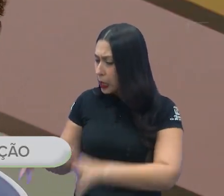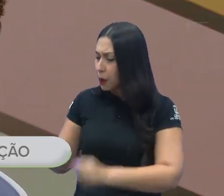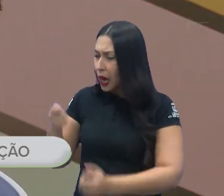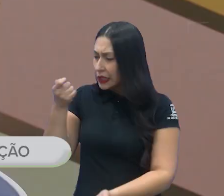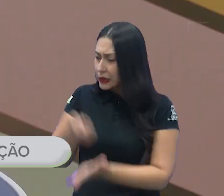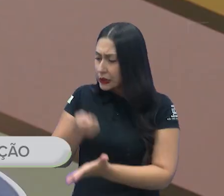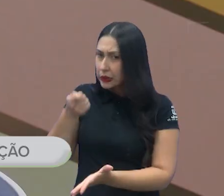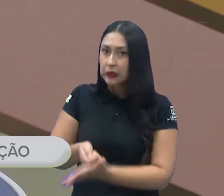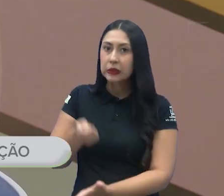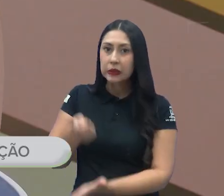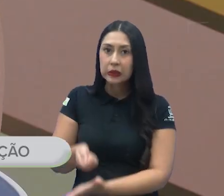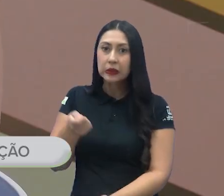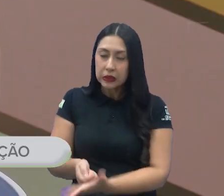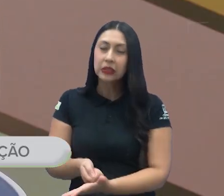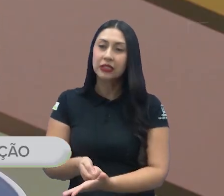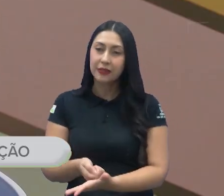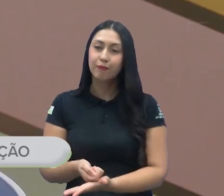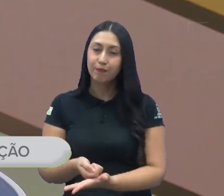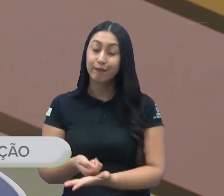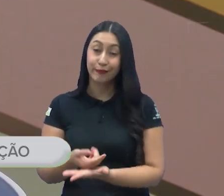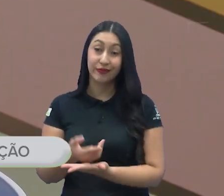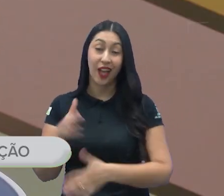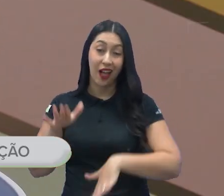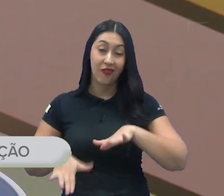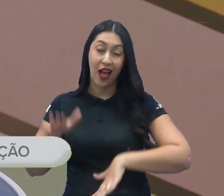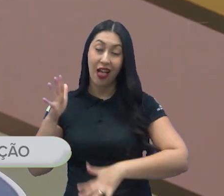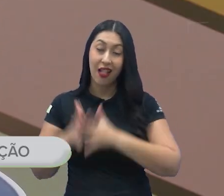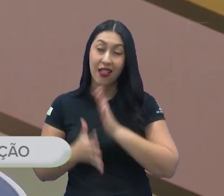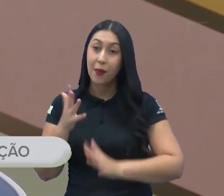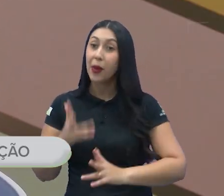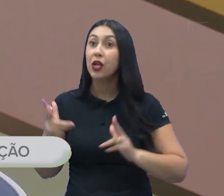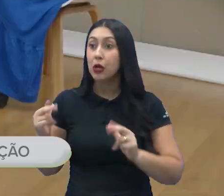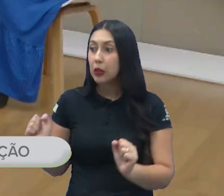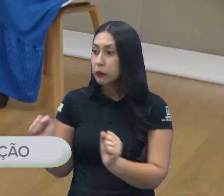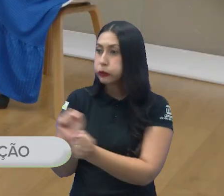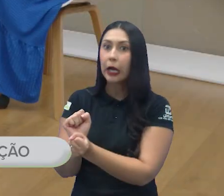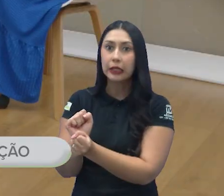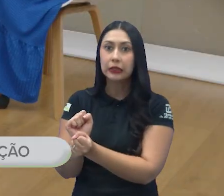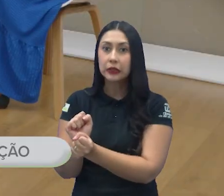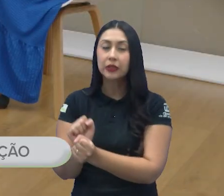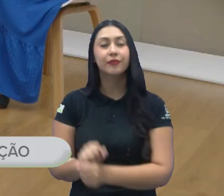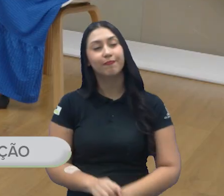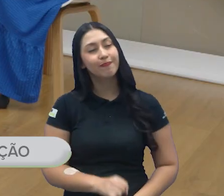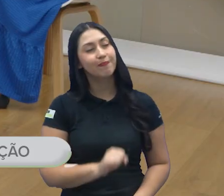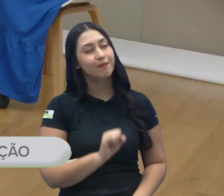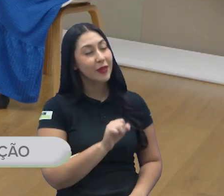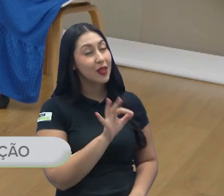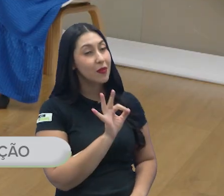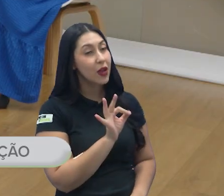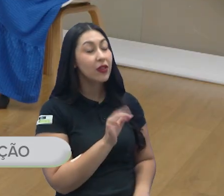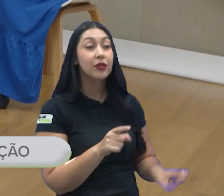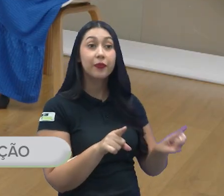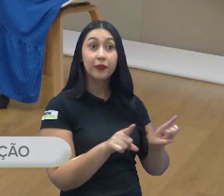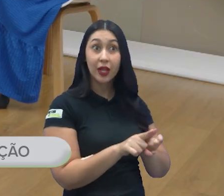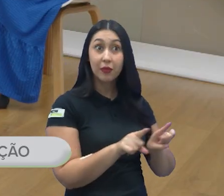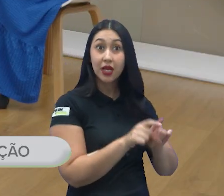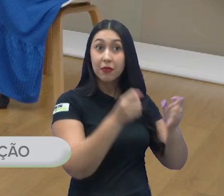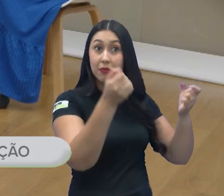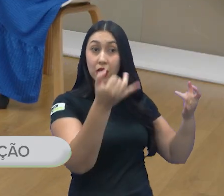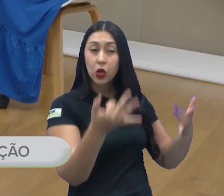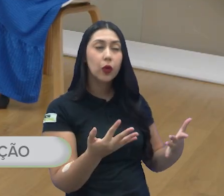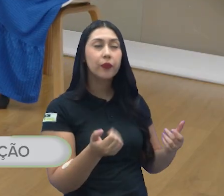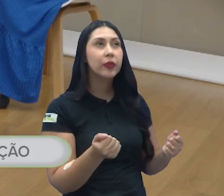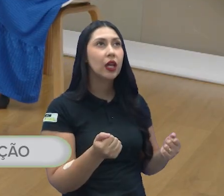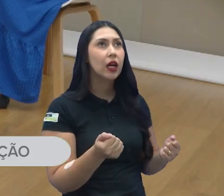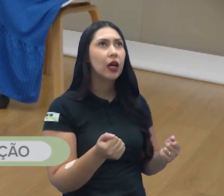estruturadas que aprisionam. Ele fica aprisionado em tudo isso. Perfeito. Você falou aqui no primeiro bloco quando